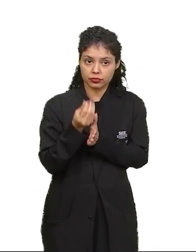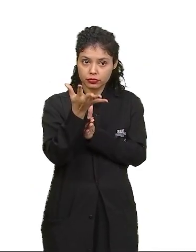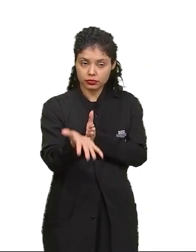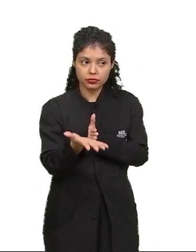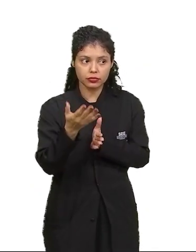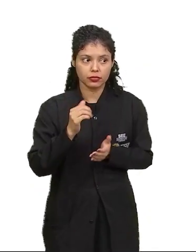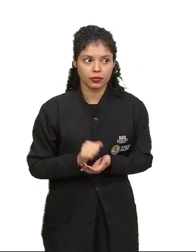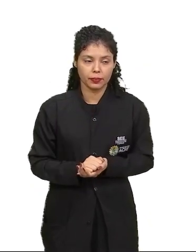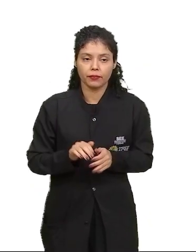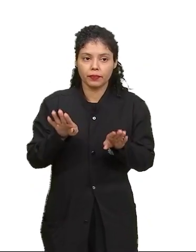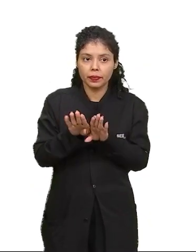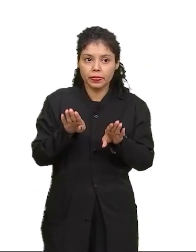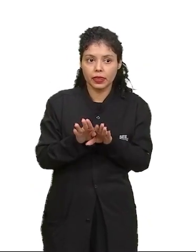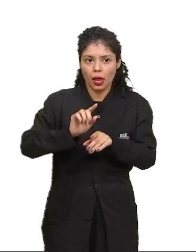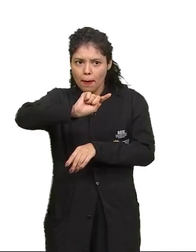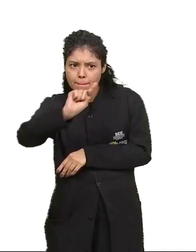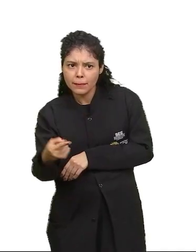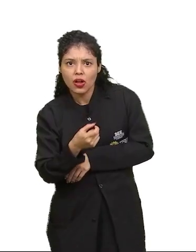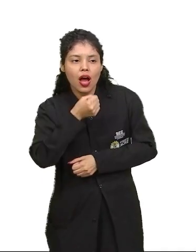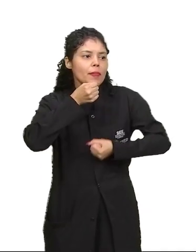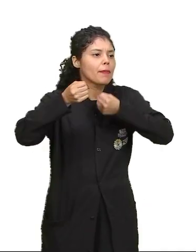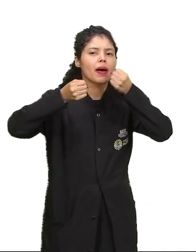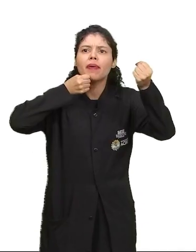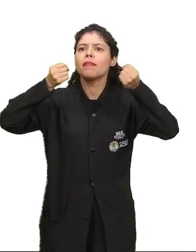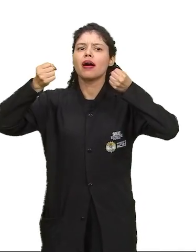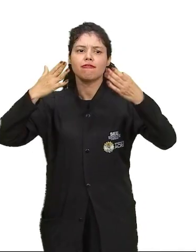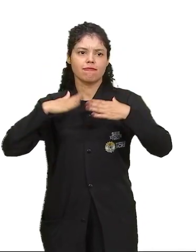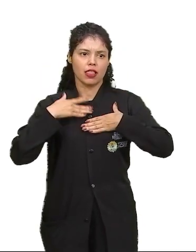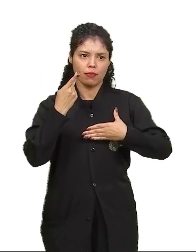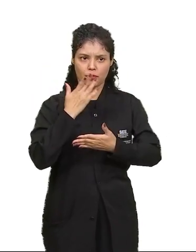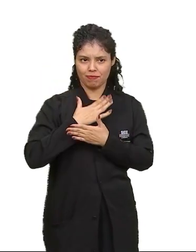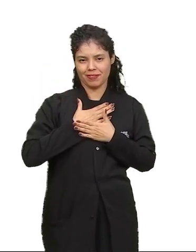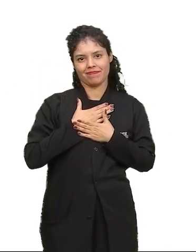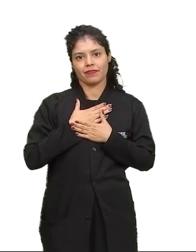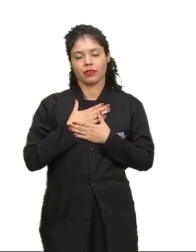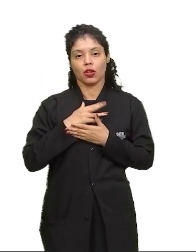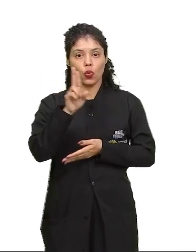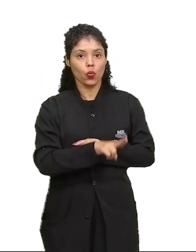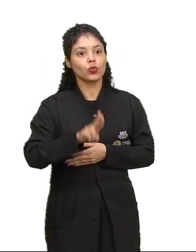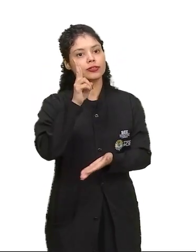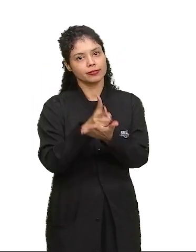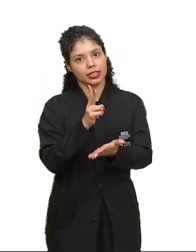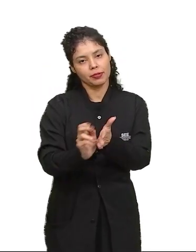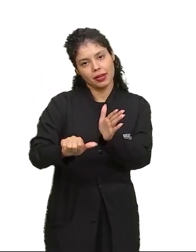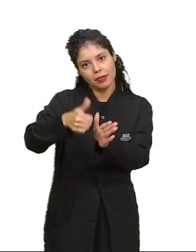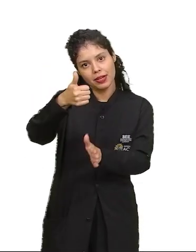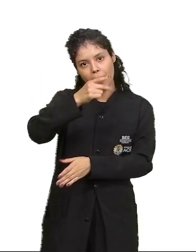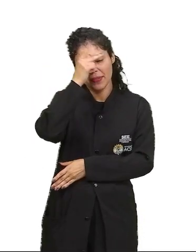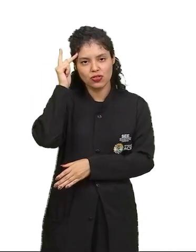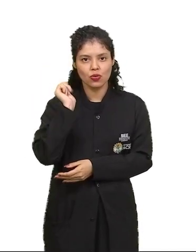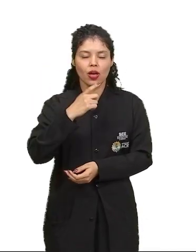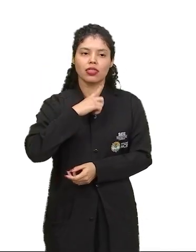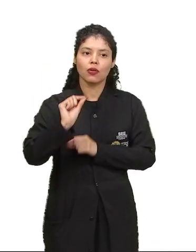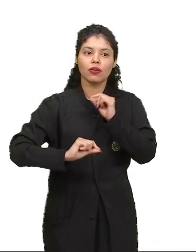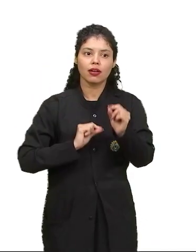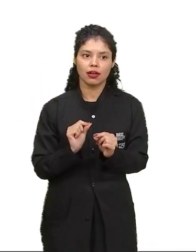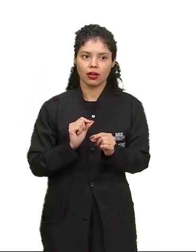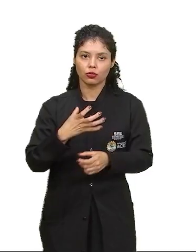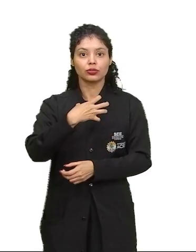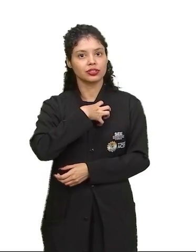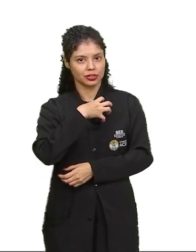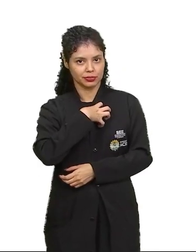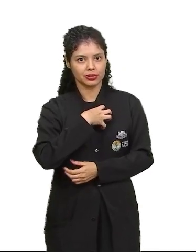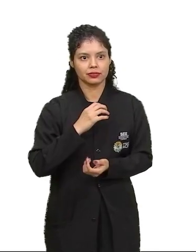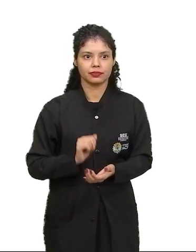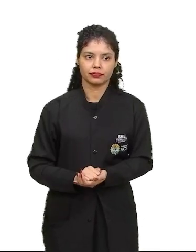1000 alto-falantes vão poder falar por mim. Então, o uso recorrente da primeira pessoa e o que a gente vai ter aqui são os